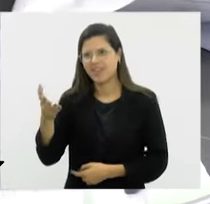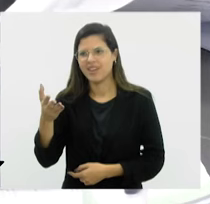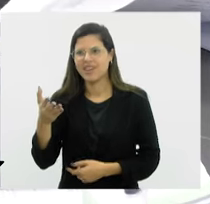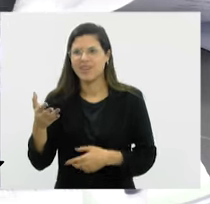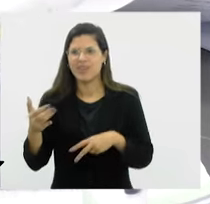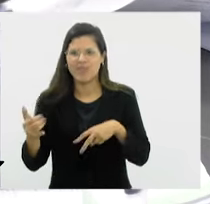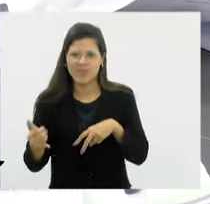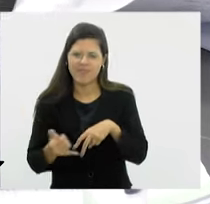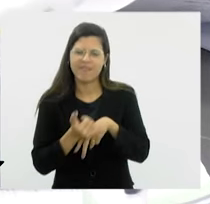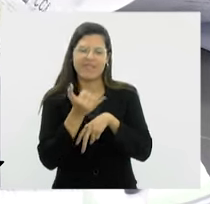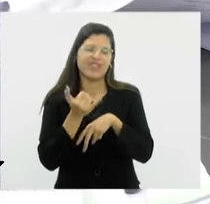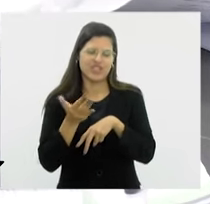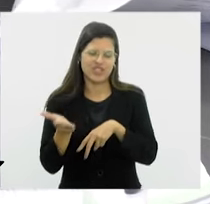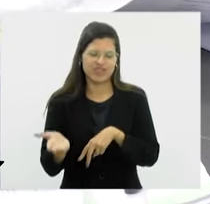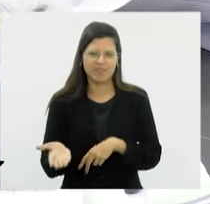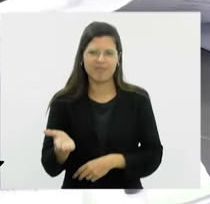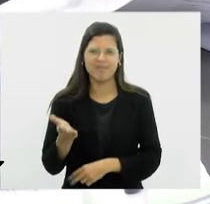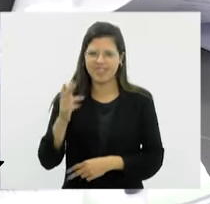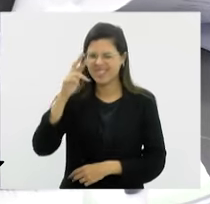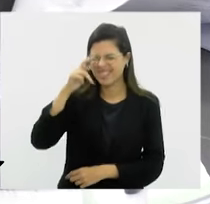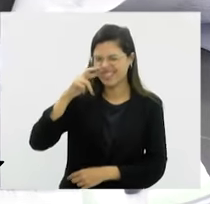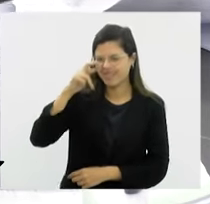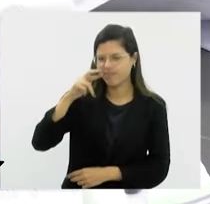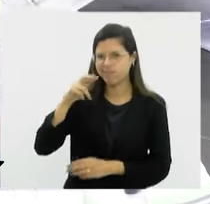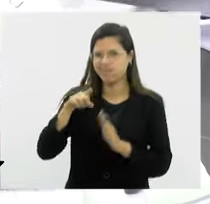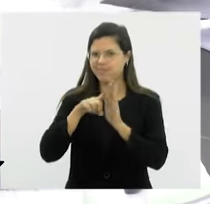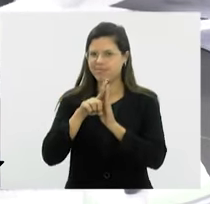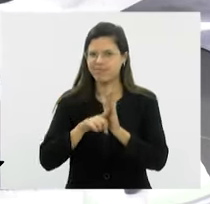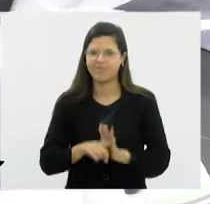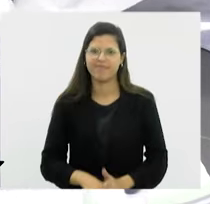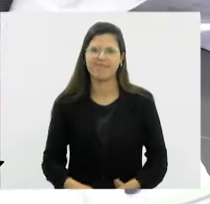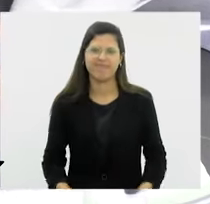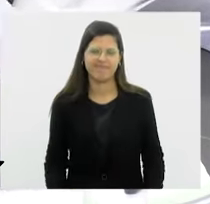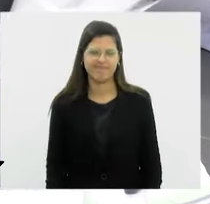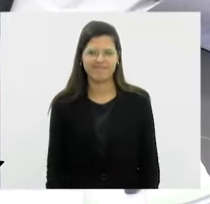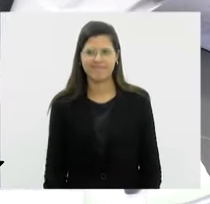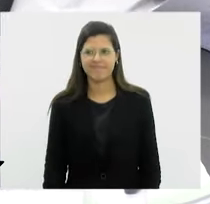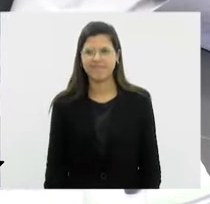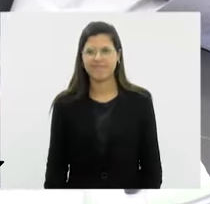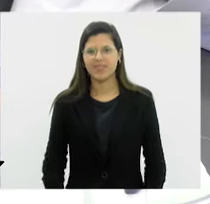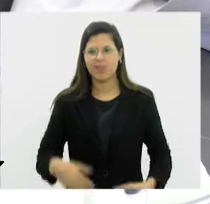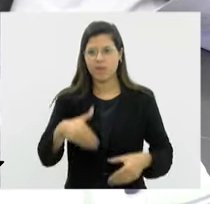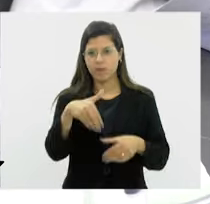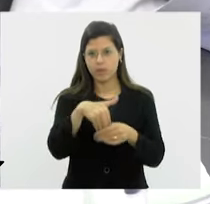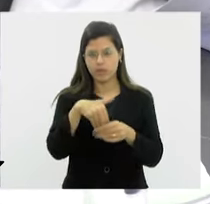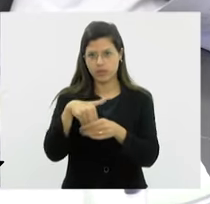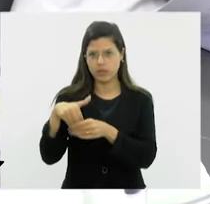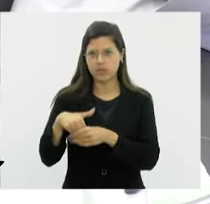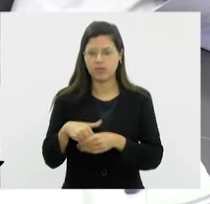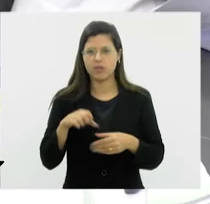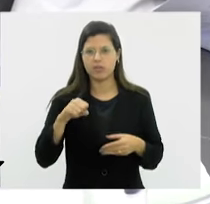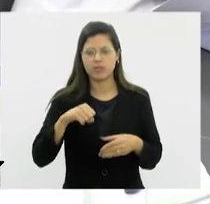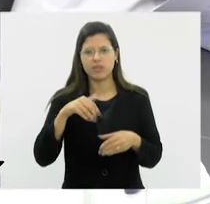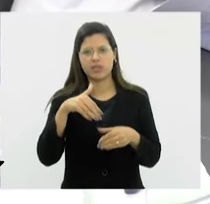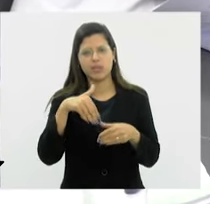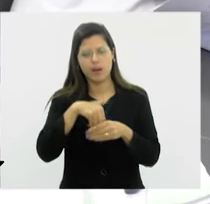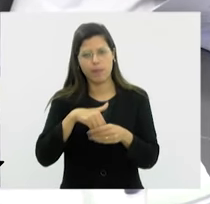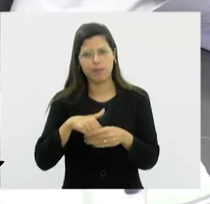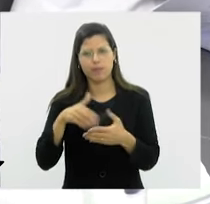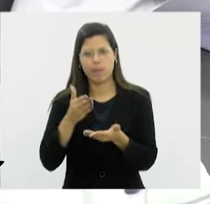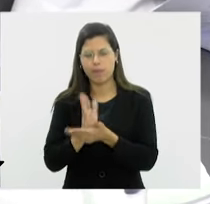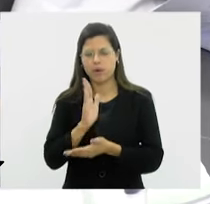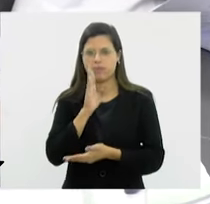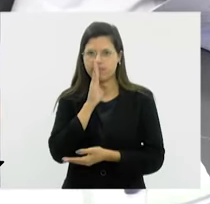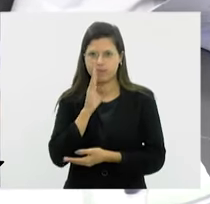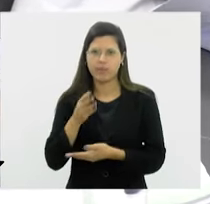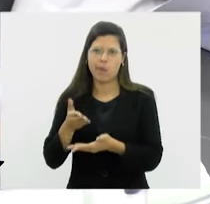desse olhar aguçado. Até eu já estou ficando com pena. Em votação, os senhores que aprovam permaneçam como estão, aprovado.